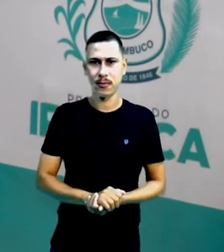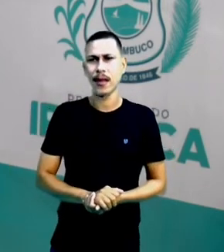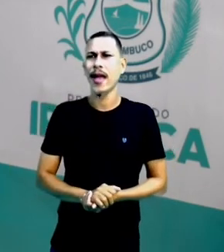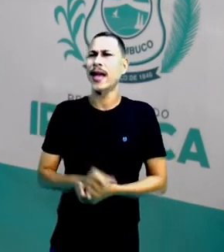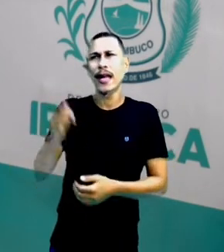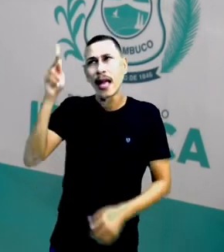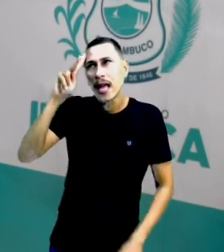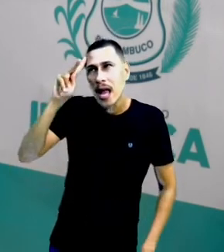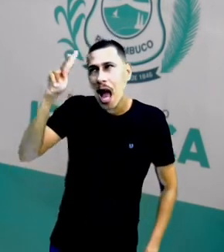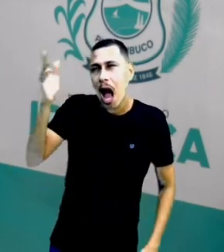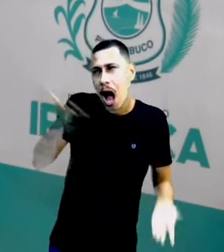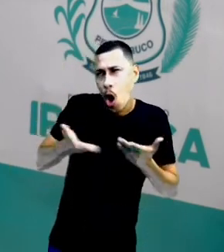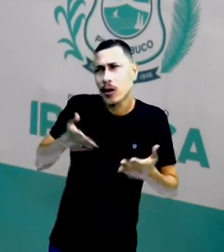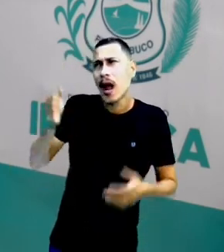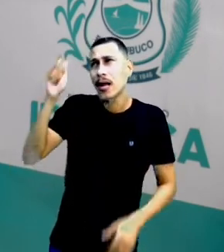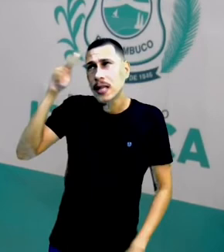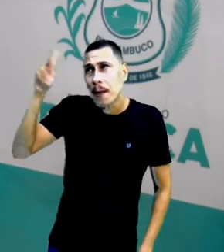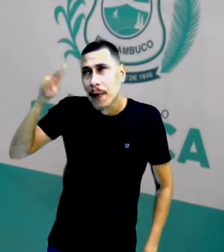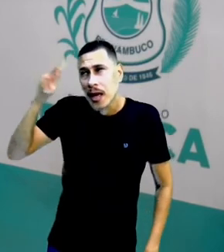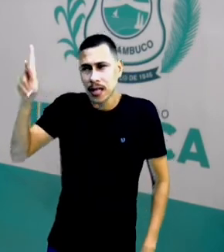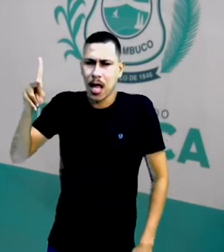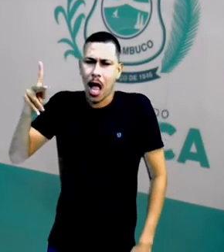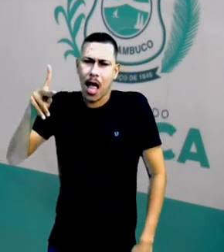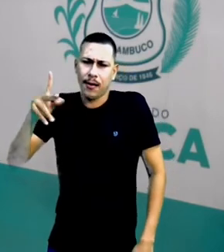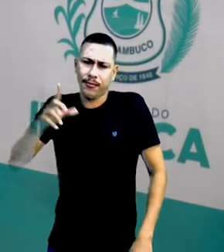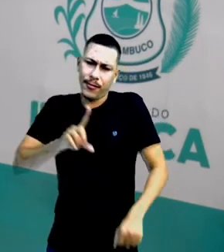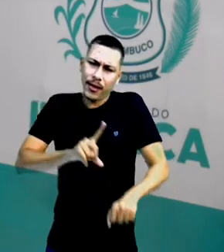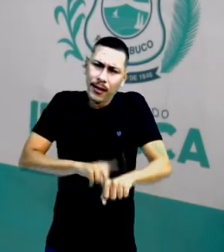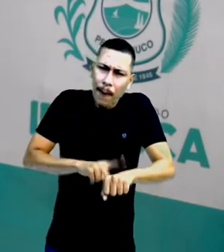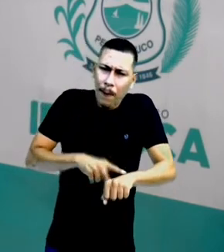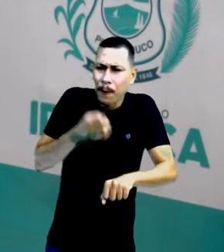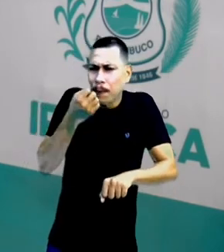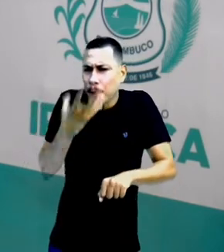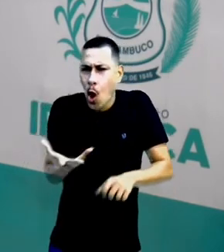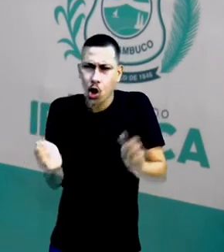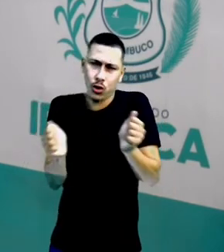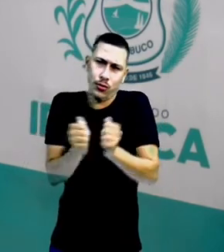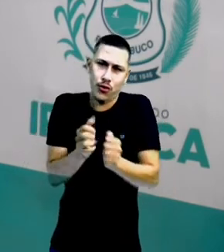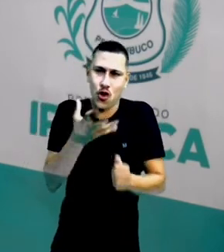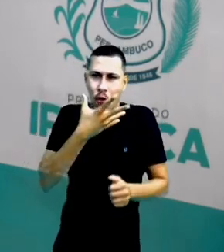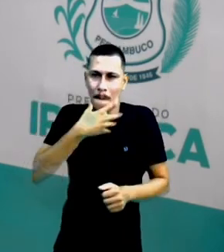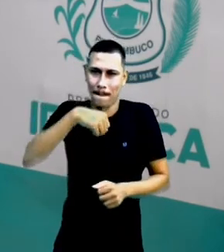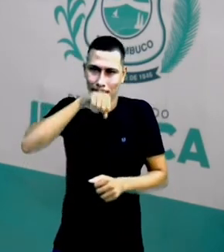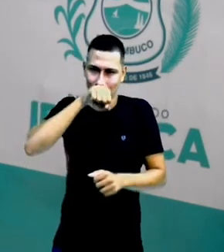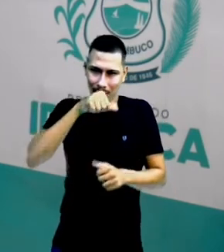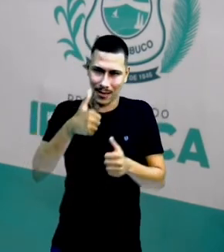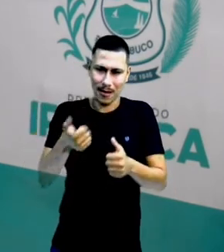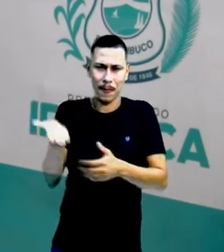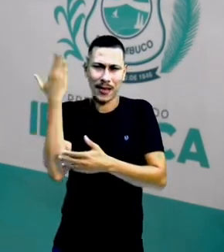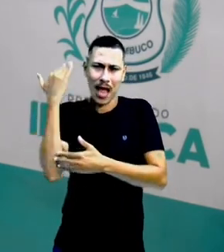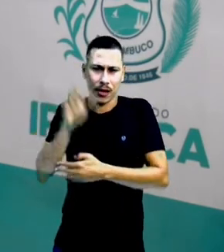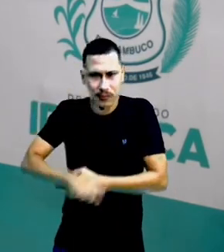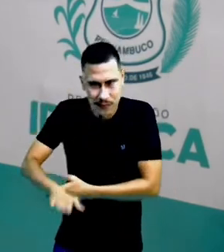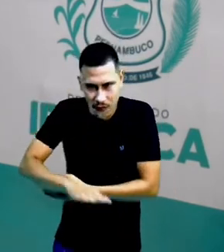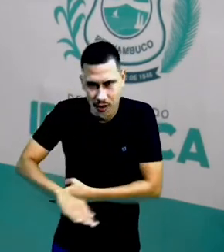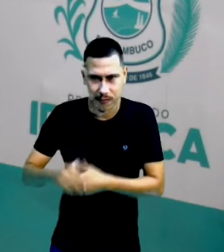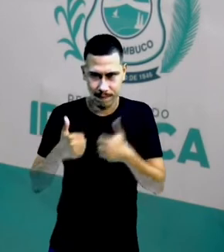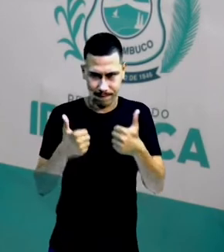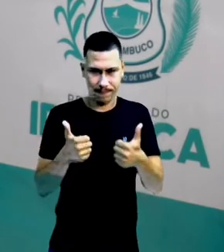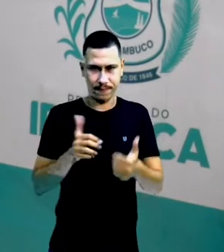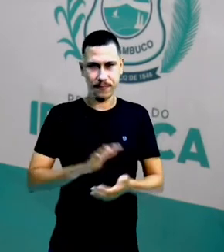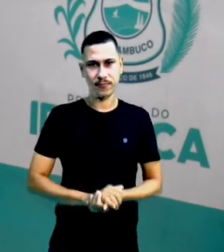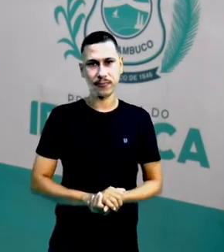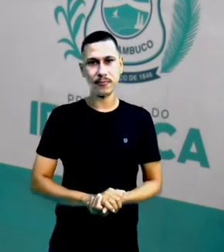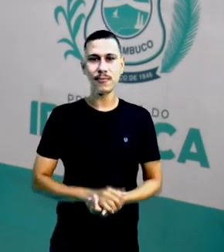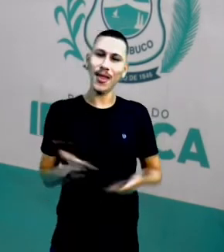boas lembranças desses momentos, não é, com o pai, vividos com o pai, ok? E aí chegou